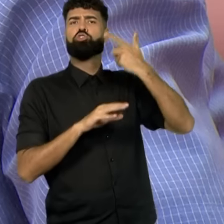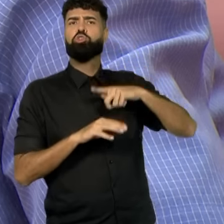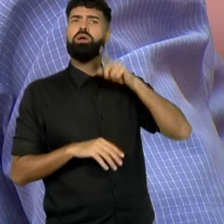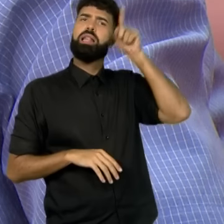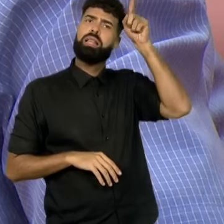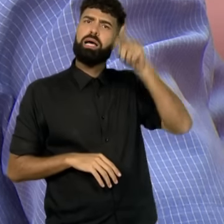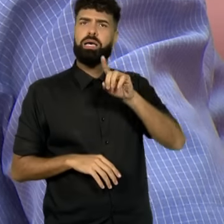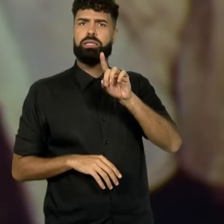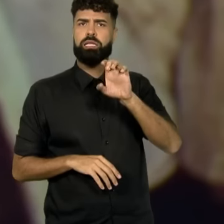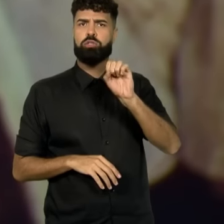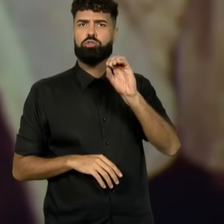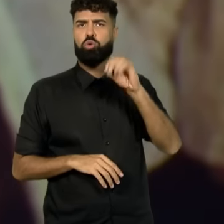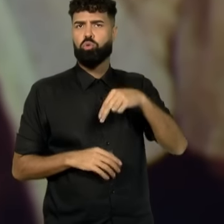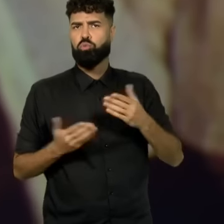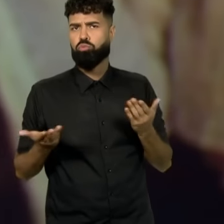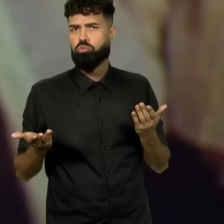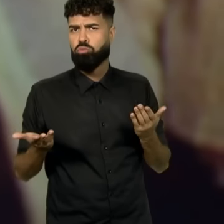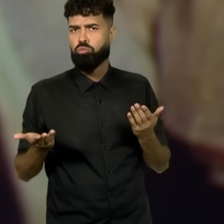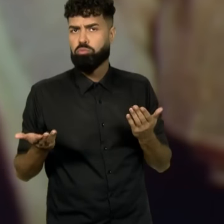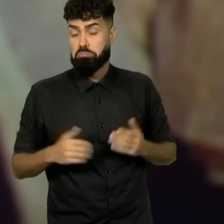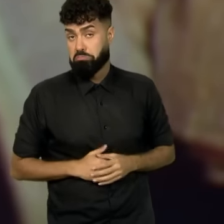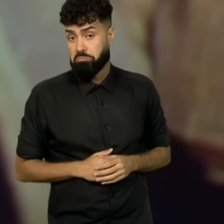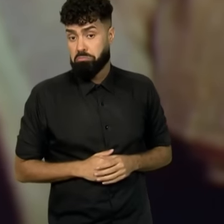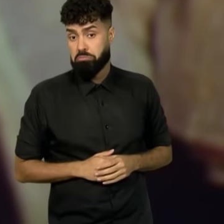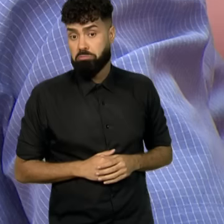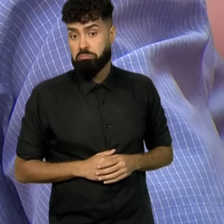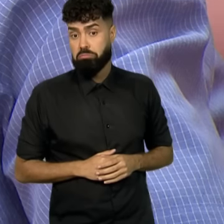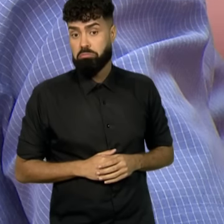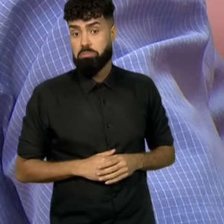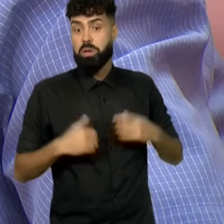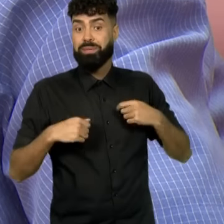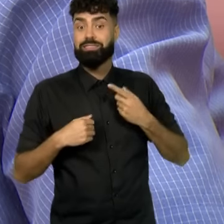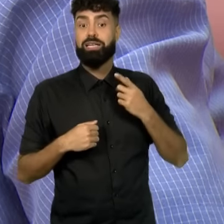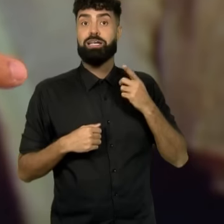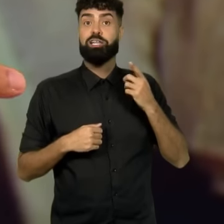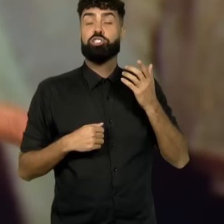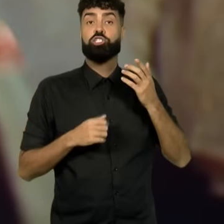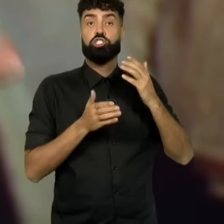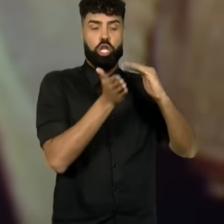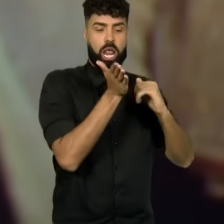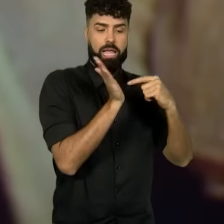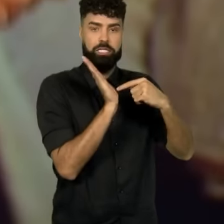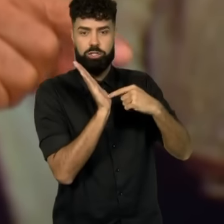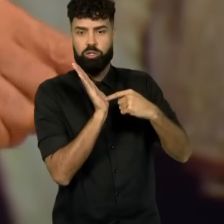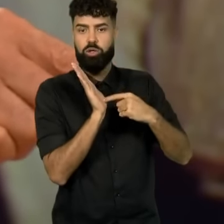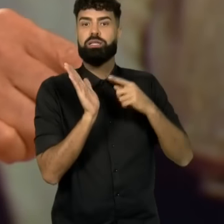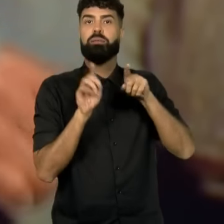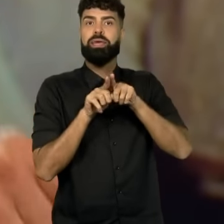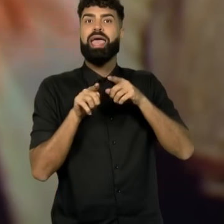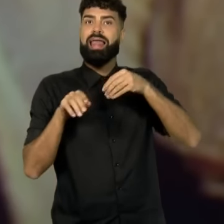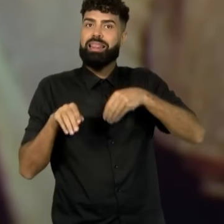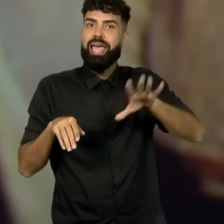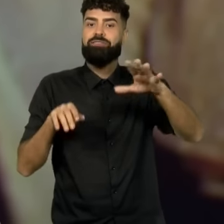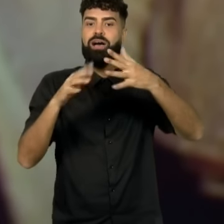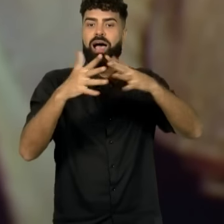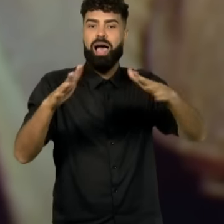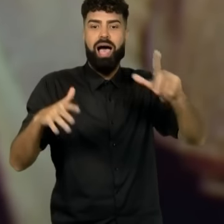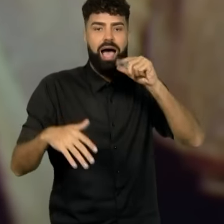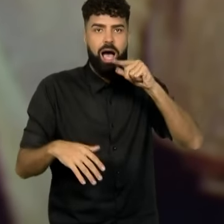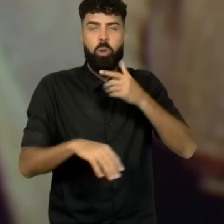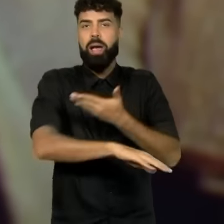Deusão. Aí, o que houve, Adelão? Não, tem que tirar aqui. Ó. E leva para o meio das águas brancas